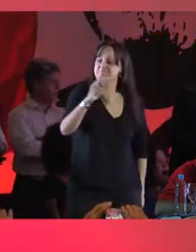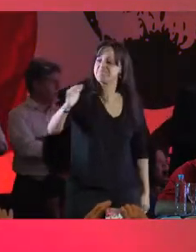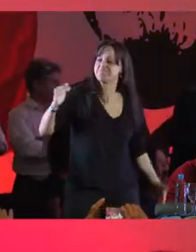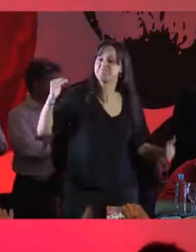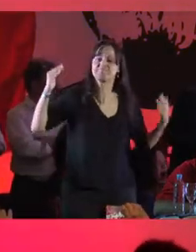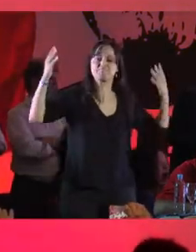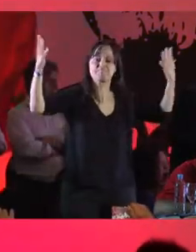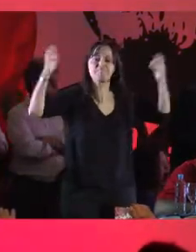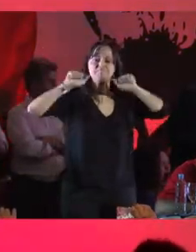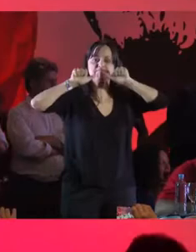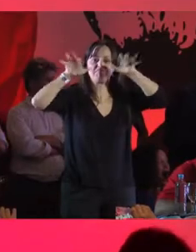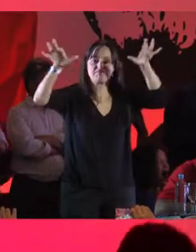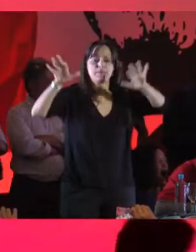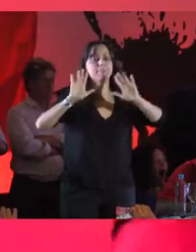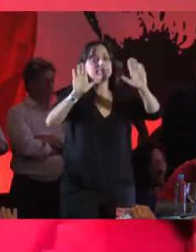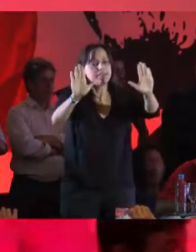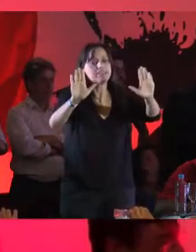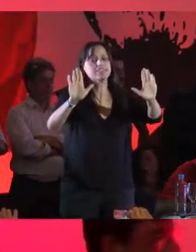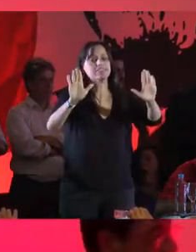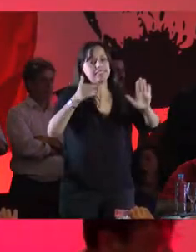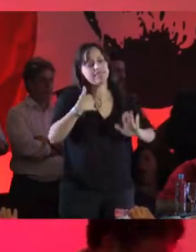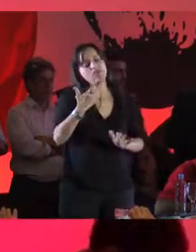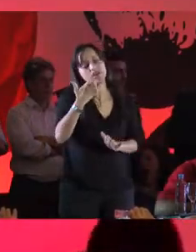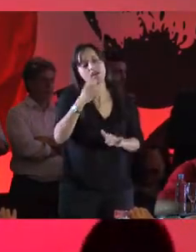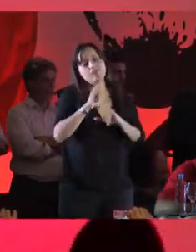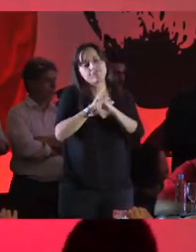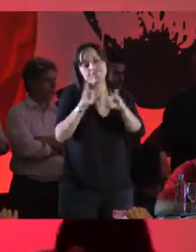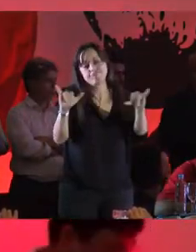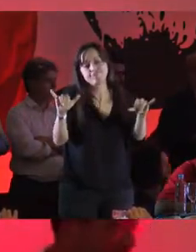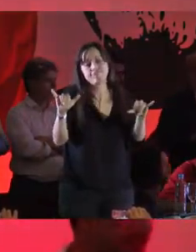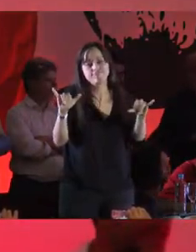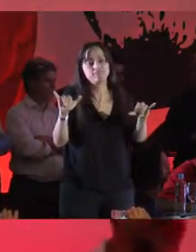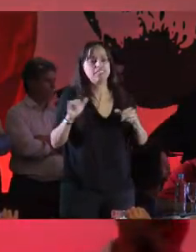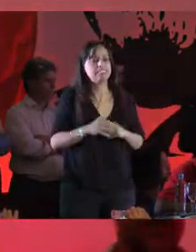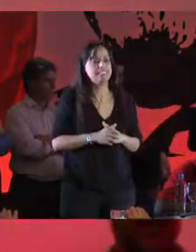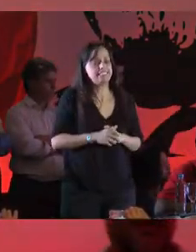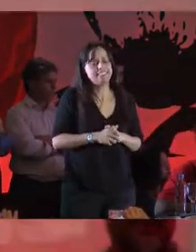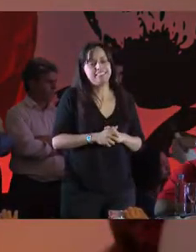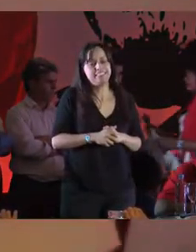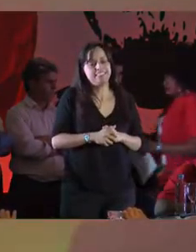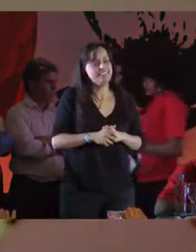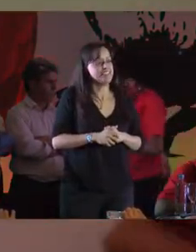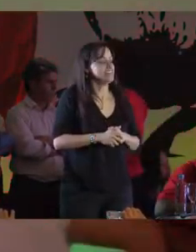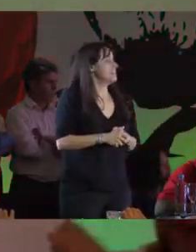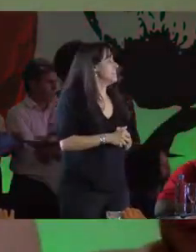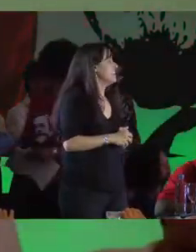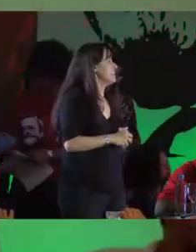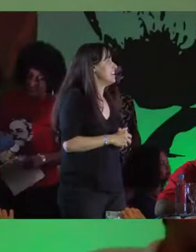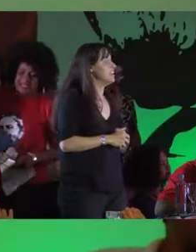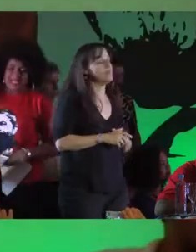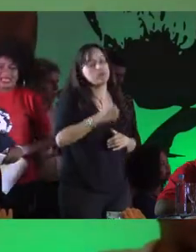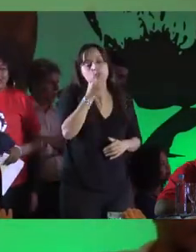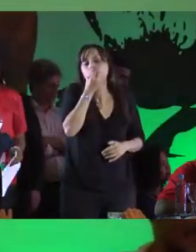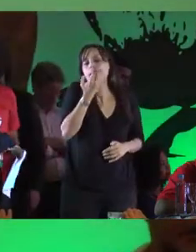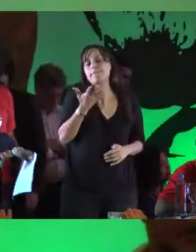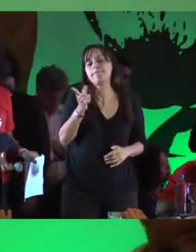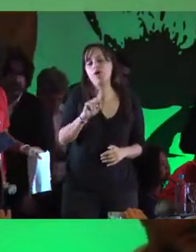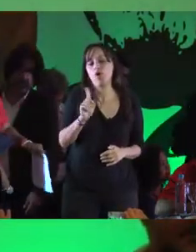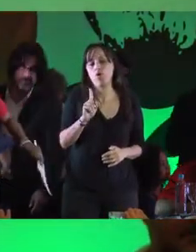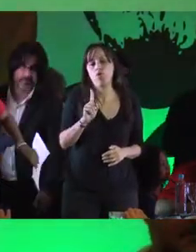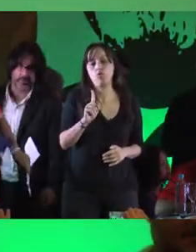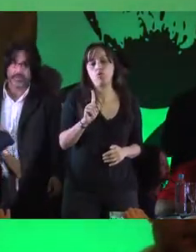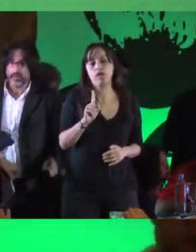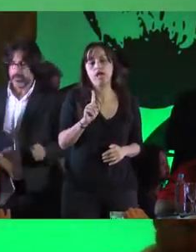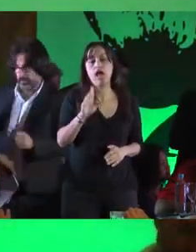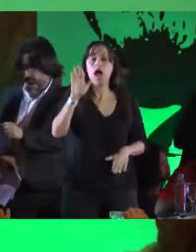som. Mas eu quero dizer para vocês que não é politicamente correto um político dizer